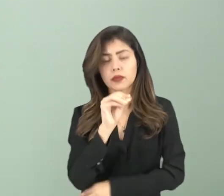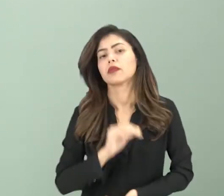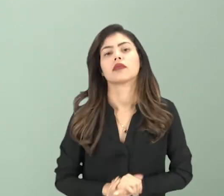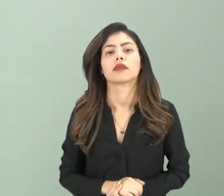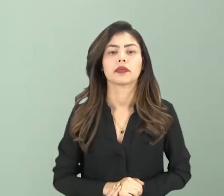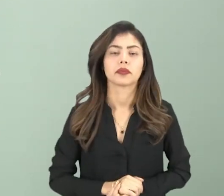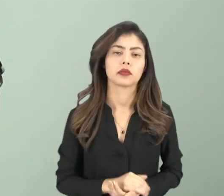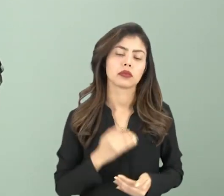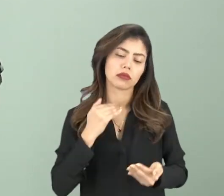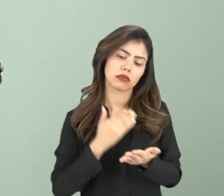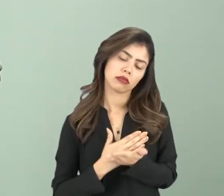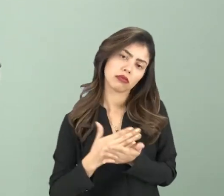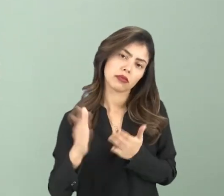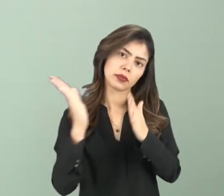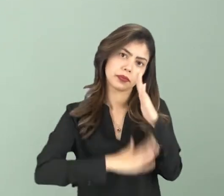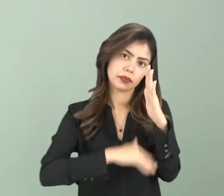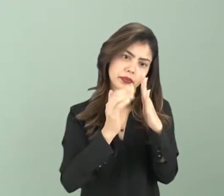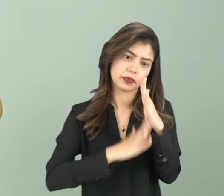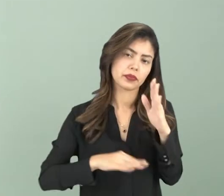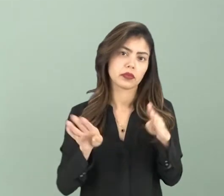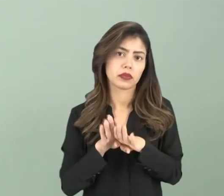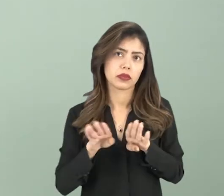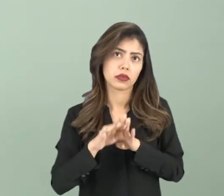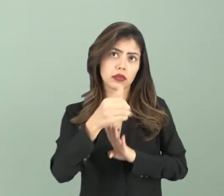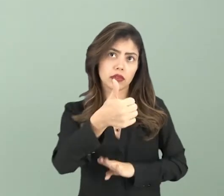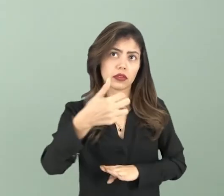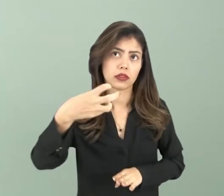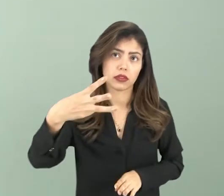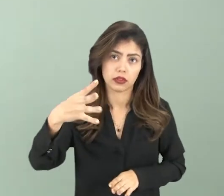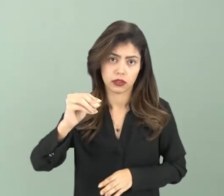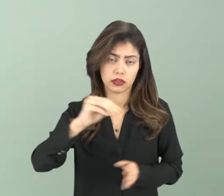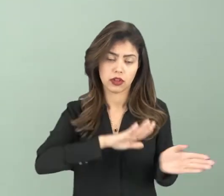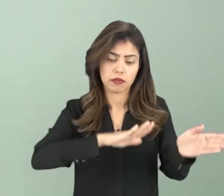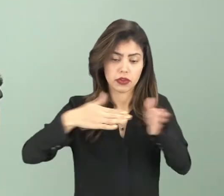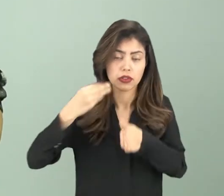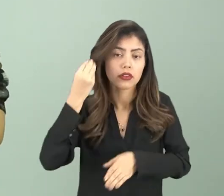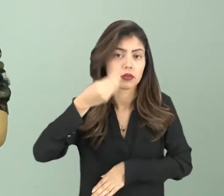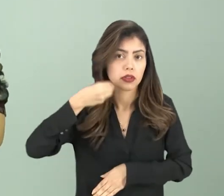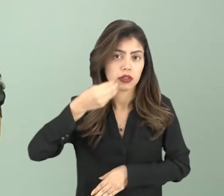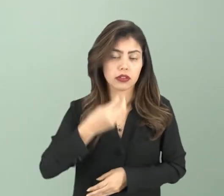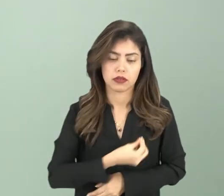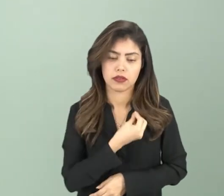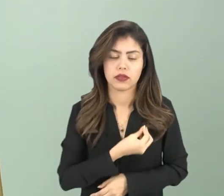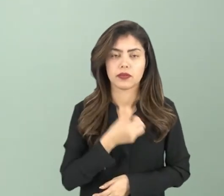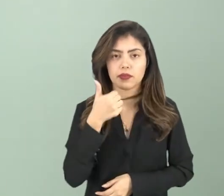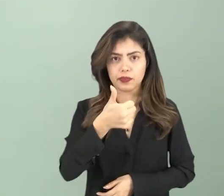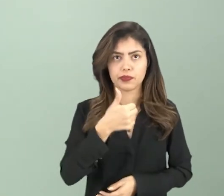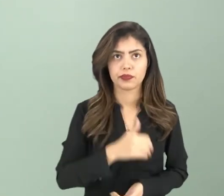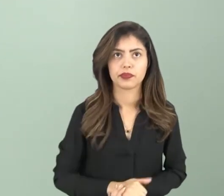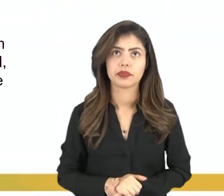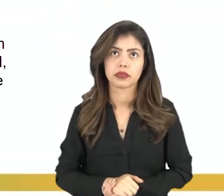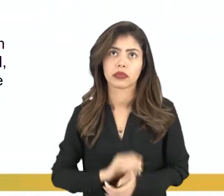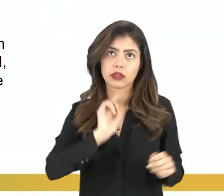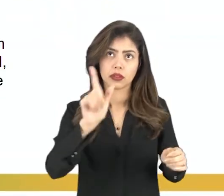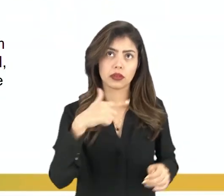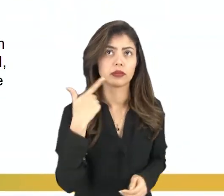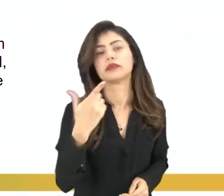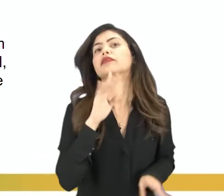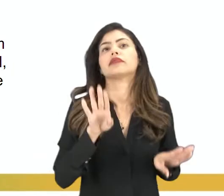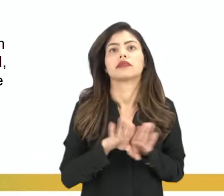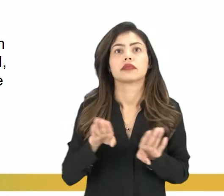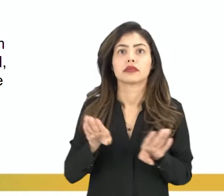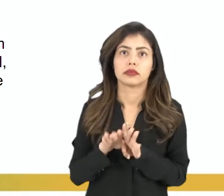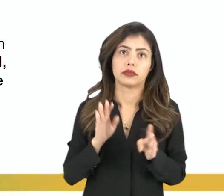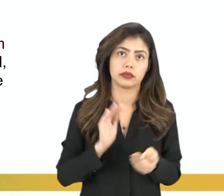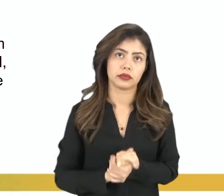interessante. E aí ele começa a pintar isso, e tem mais de 130 quadros a partir dessa experiência que ele viveu, tá bom, gente? A próxima